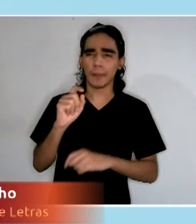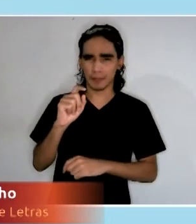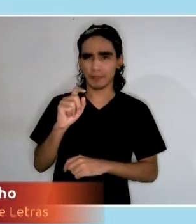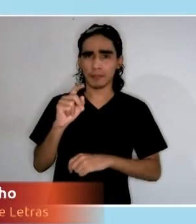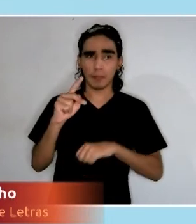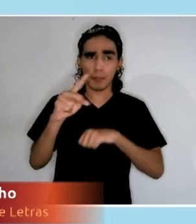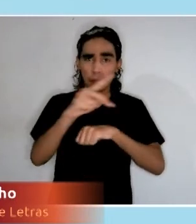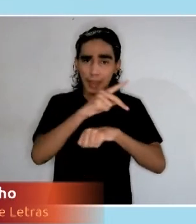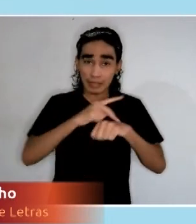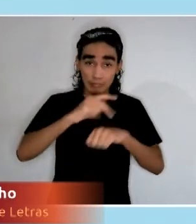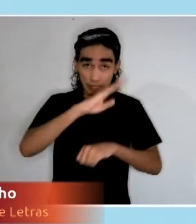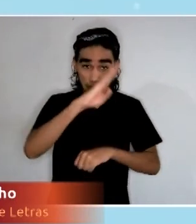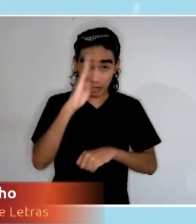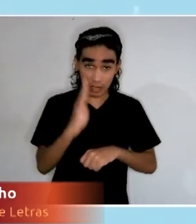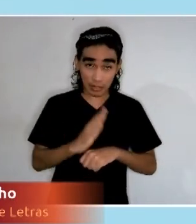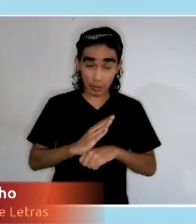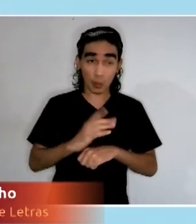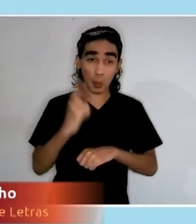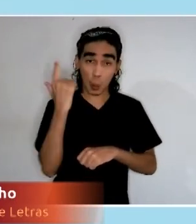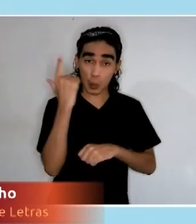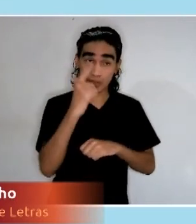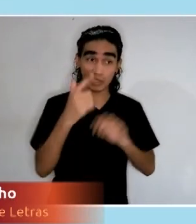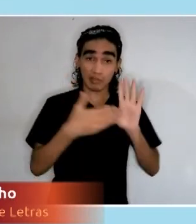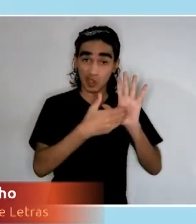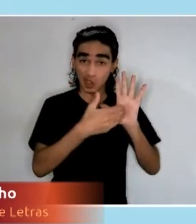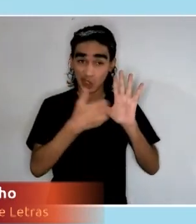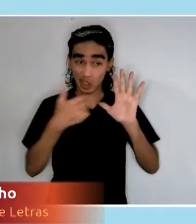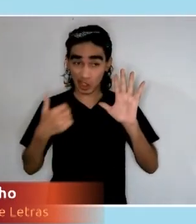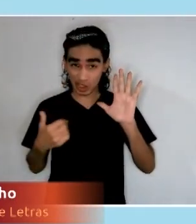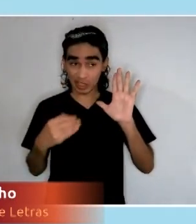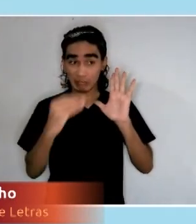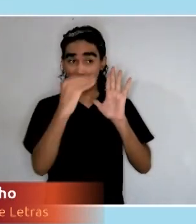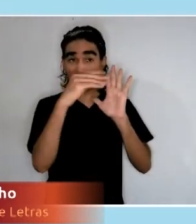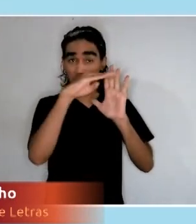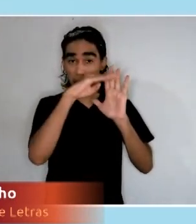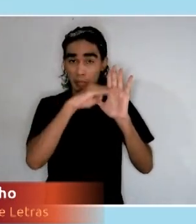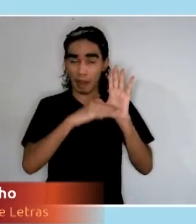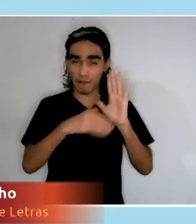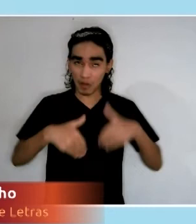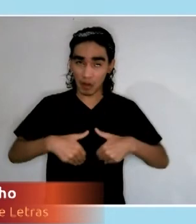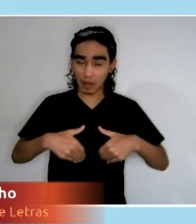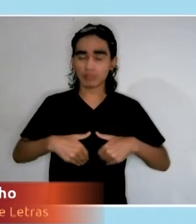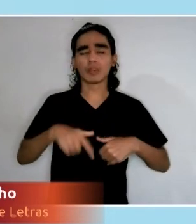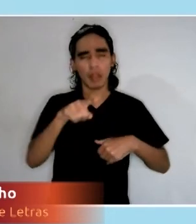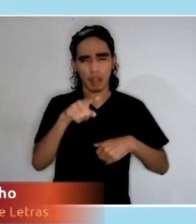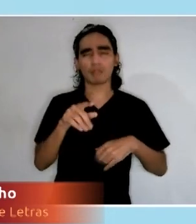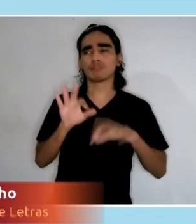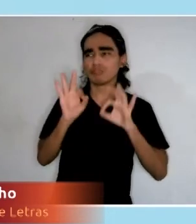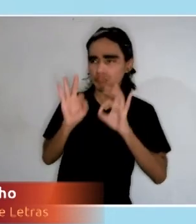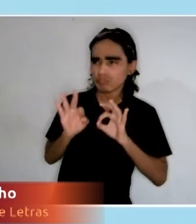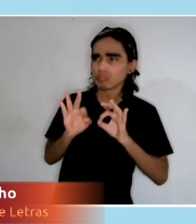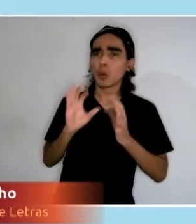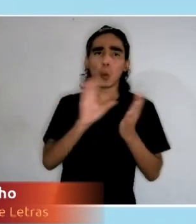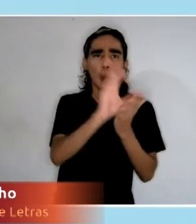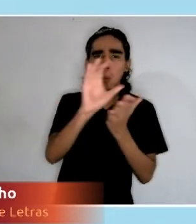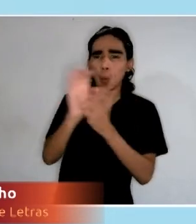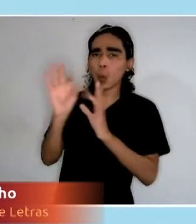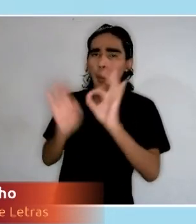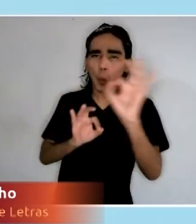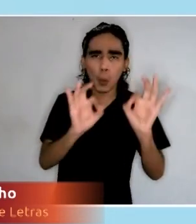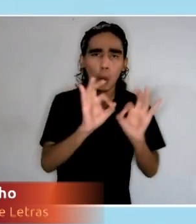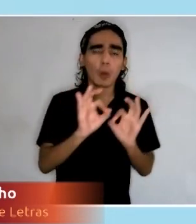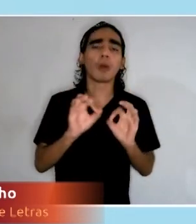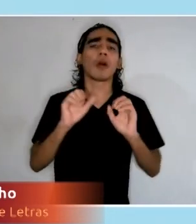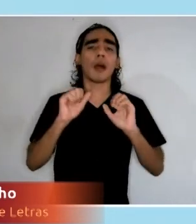saiu por quê? Porque ele fez as políticas, porque ele trabalhou corretamente, o Brasil saiu. A partir dali, ninguém mais falou